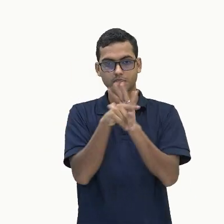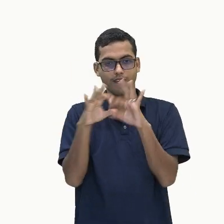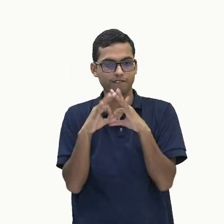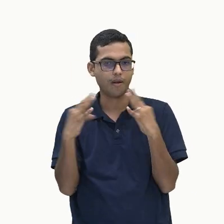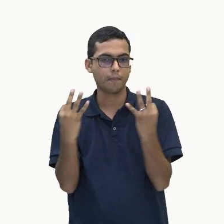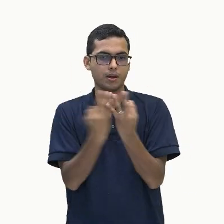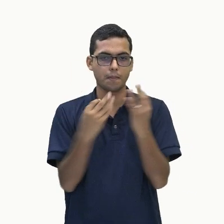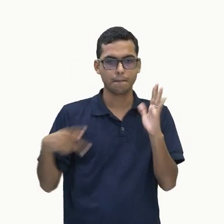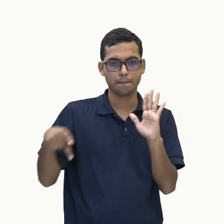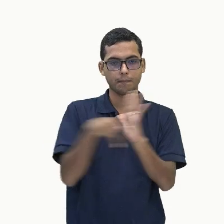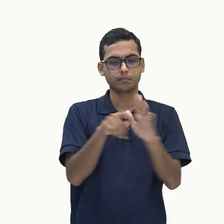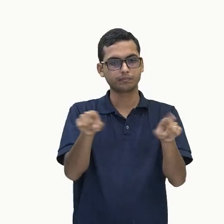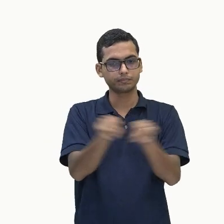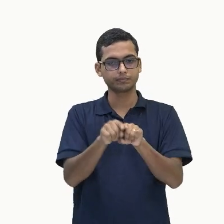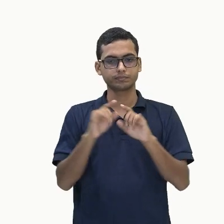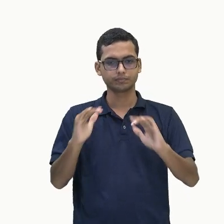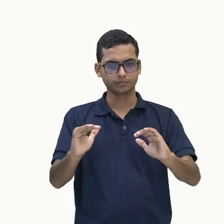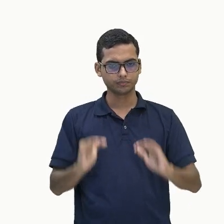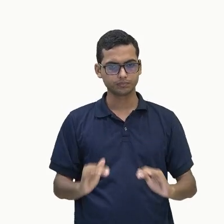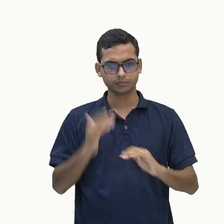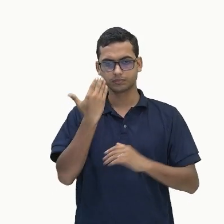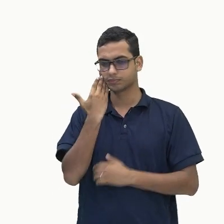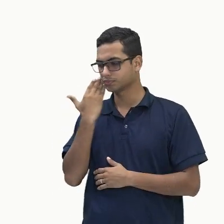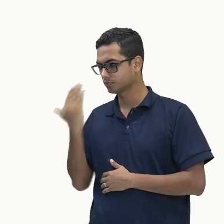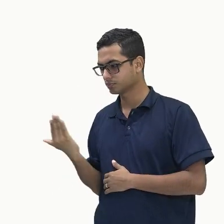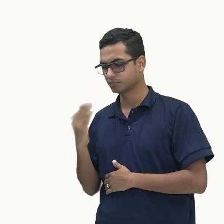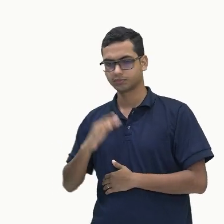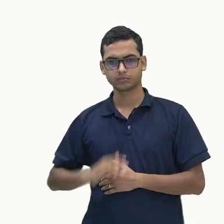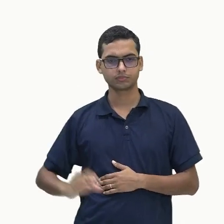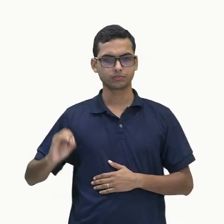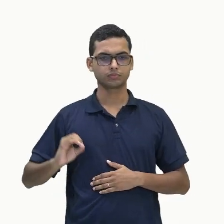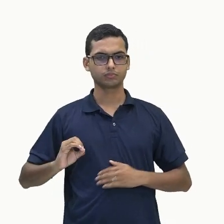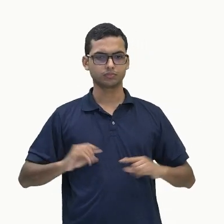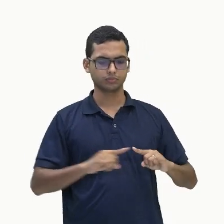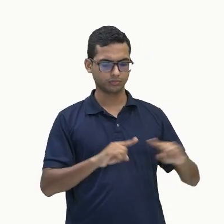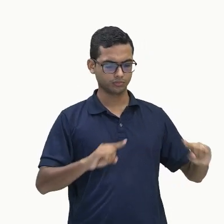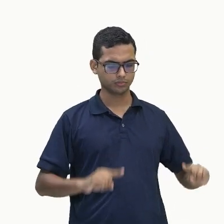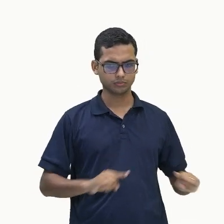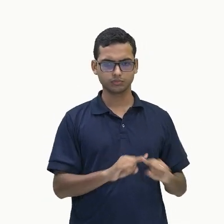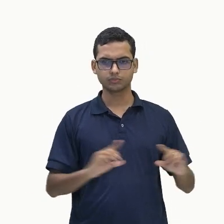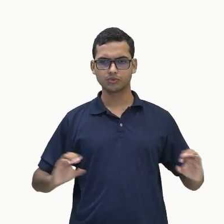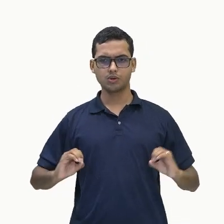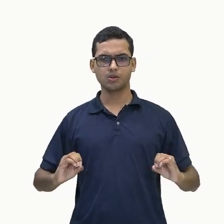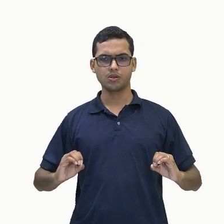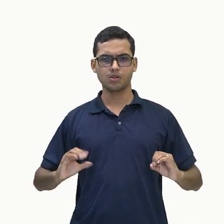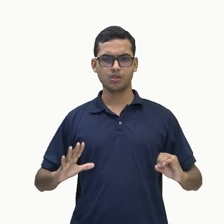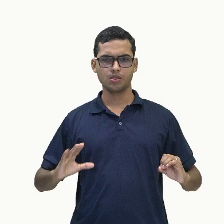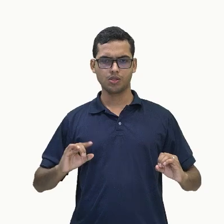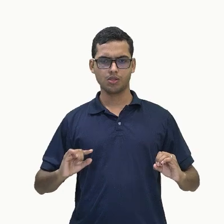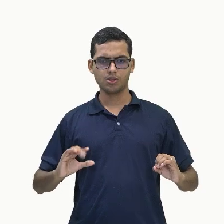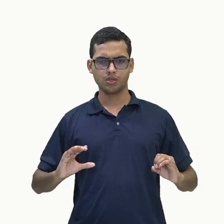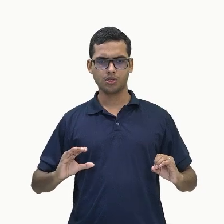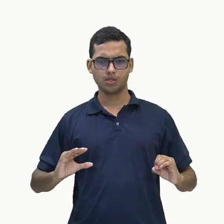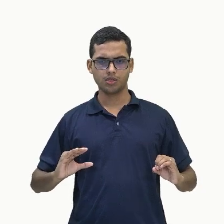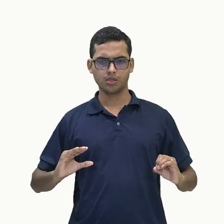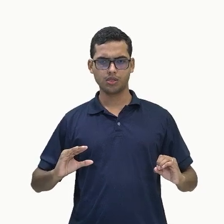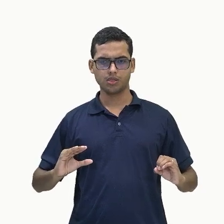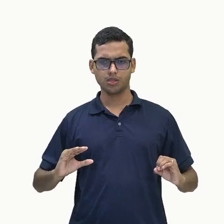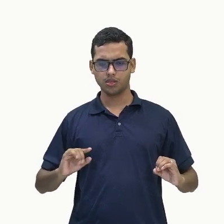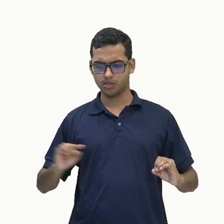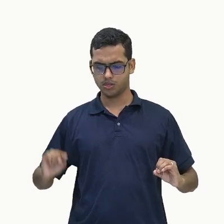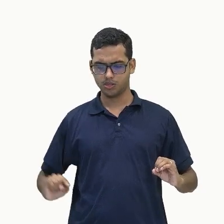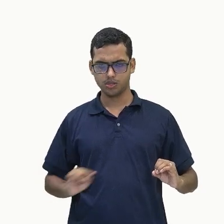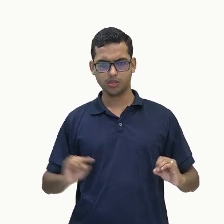também um casamento, só que neste caso, quando o traço horizontal que liga o homem e a mulher ele está cortado, indica